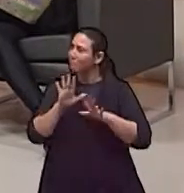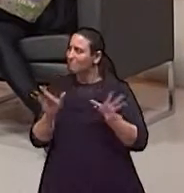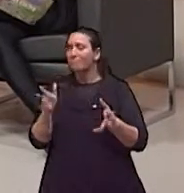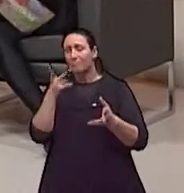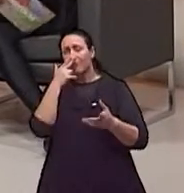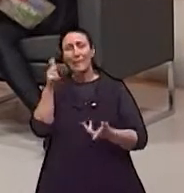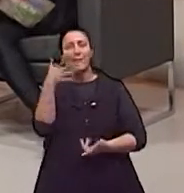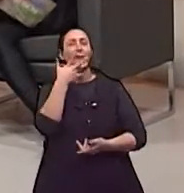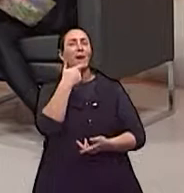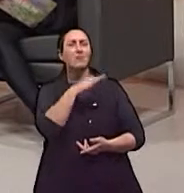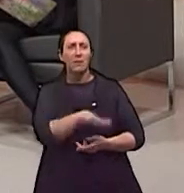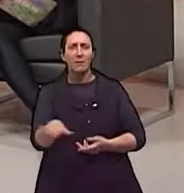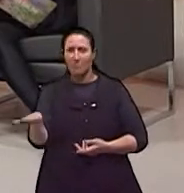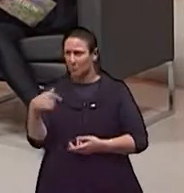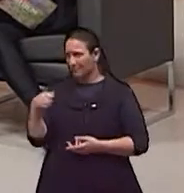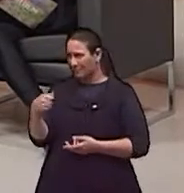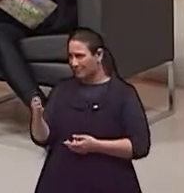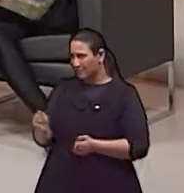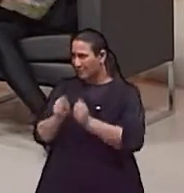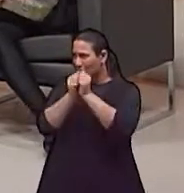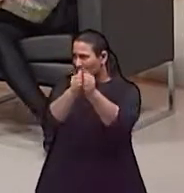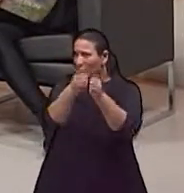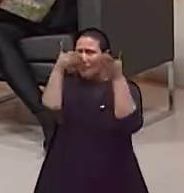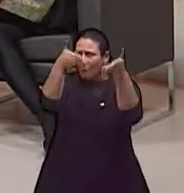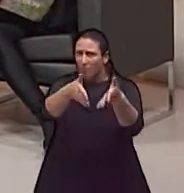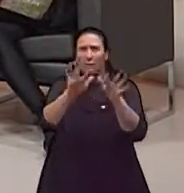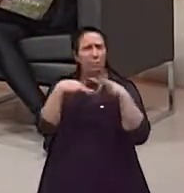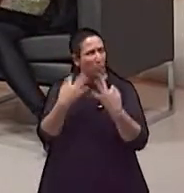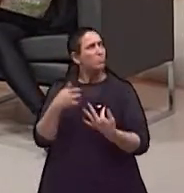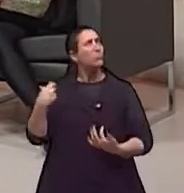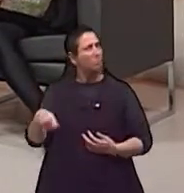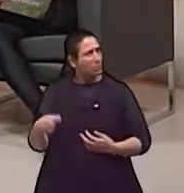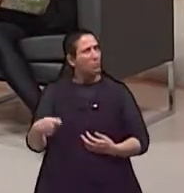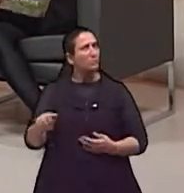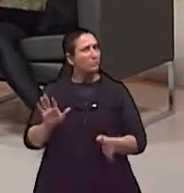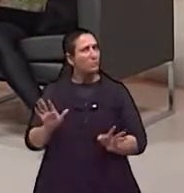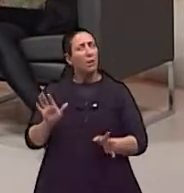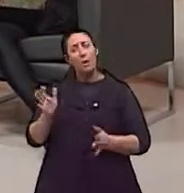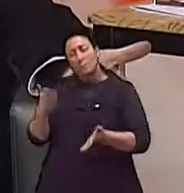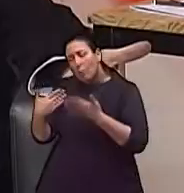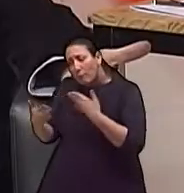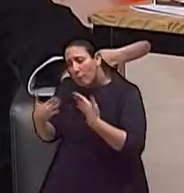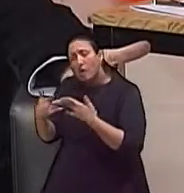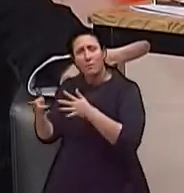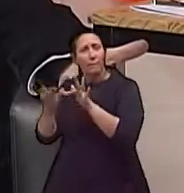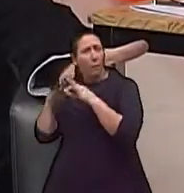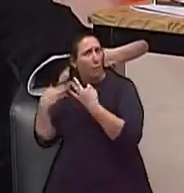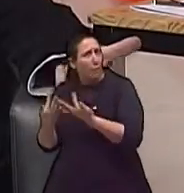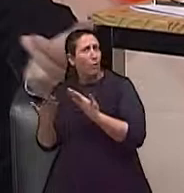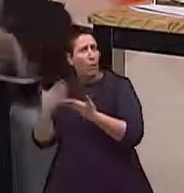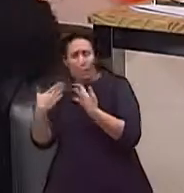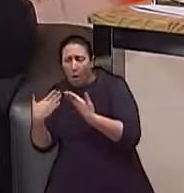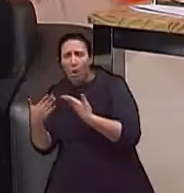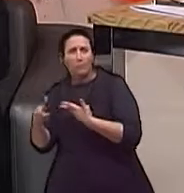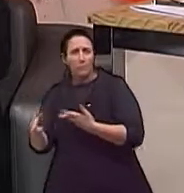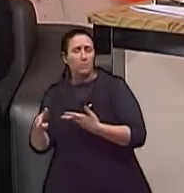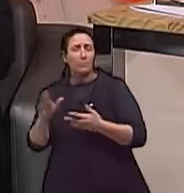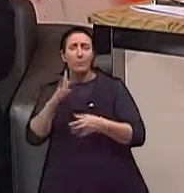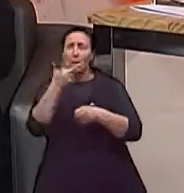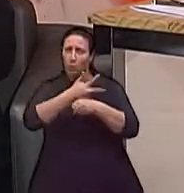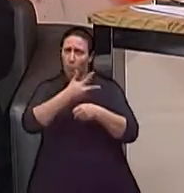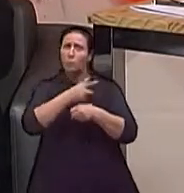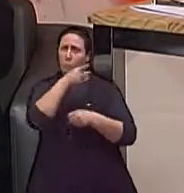com crianças quando perguntam tem que tem que levar pro o familiar sim dependendo Fala com a criança né Doutor isso isso a criança que determina o idoso